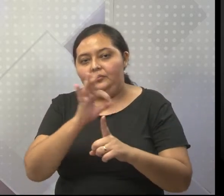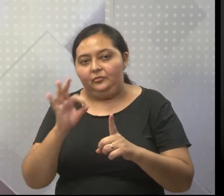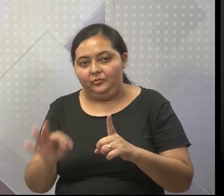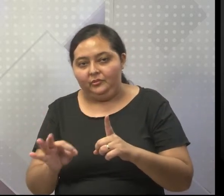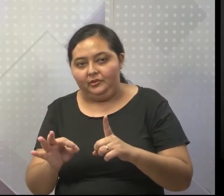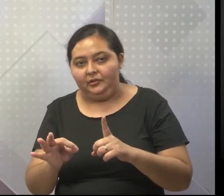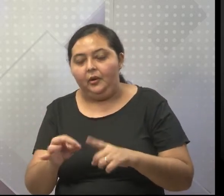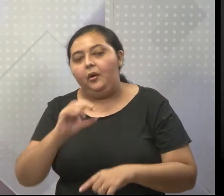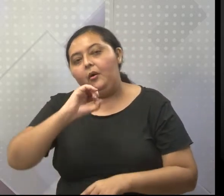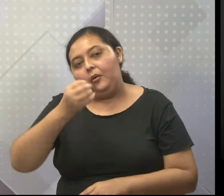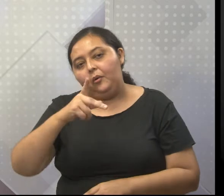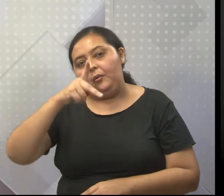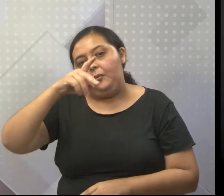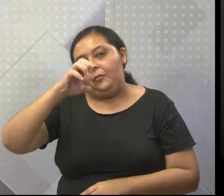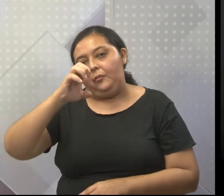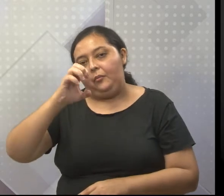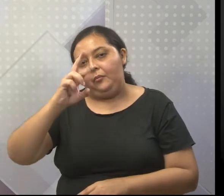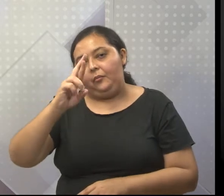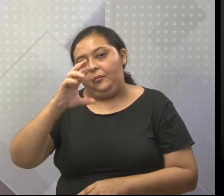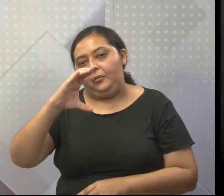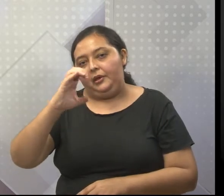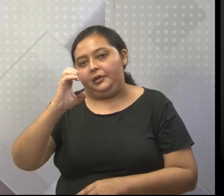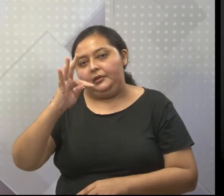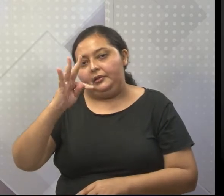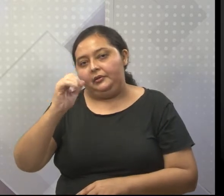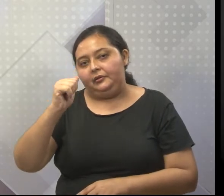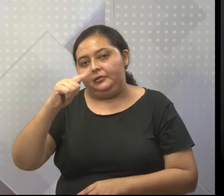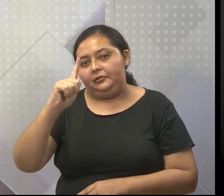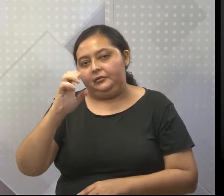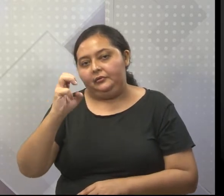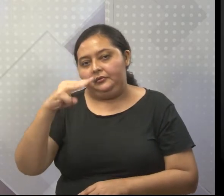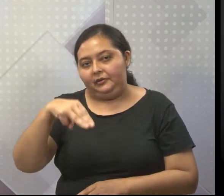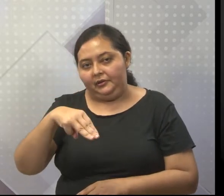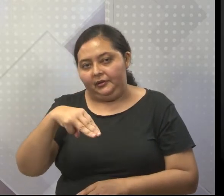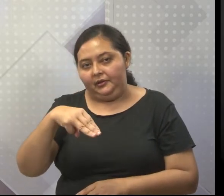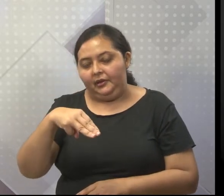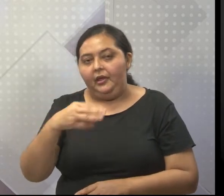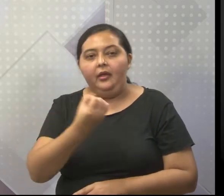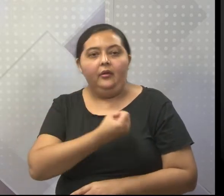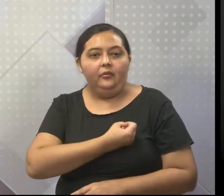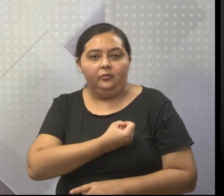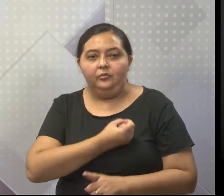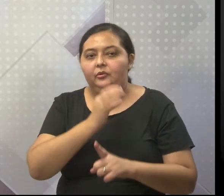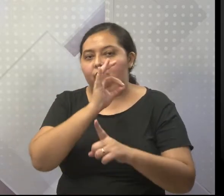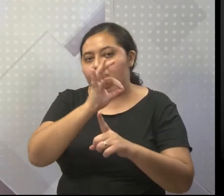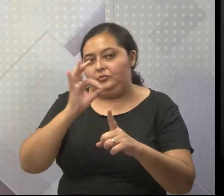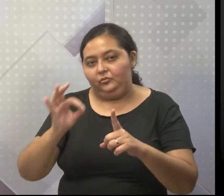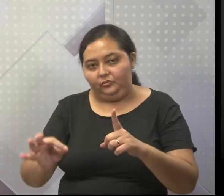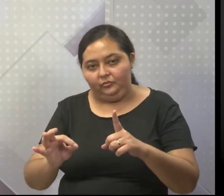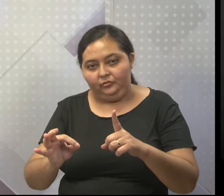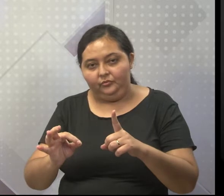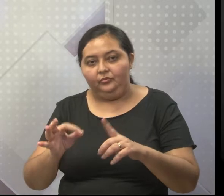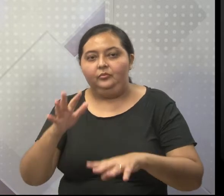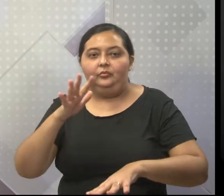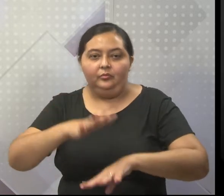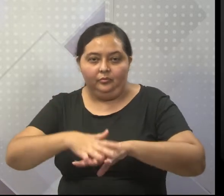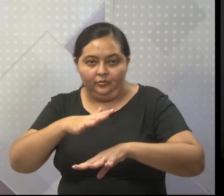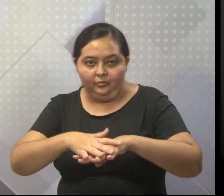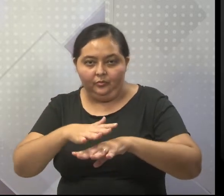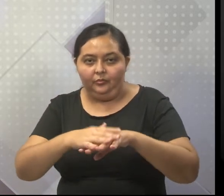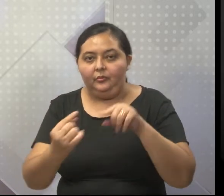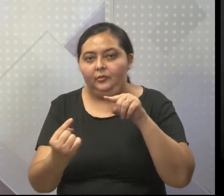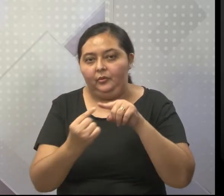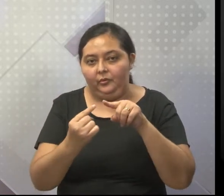ou percentagem? Então, é a área da matemática que indica uma taxa ou proporção calculada em relação ao